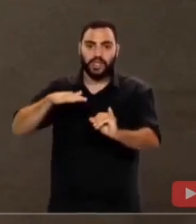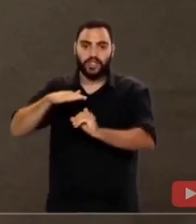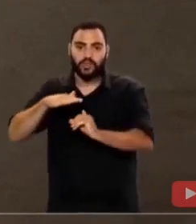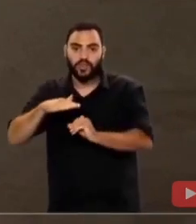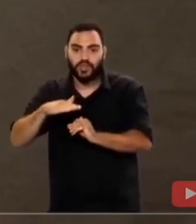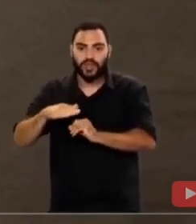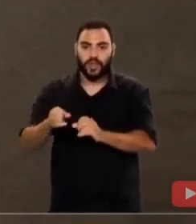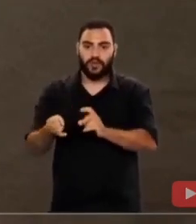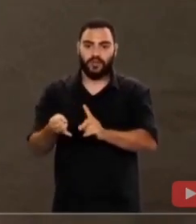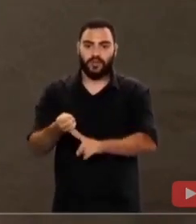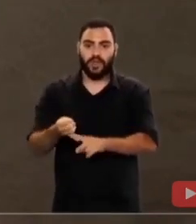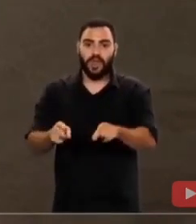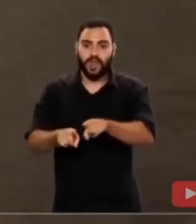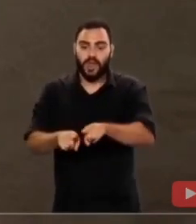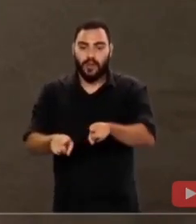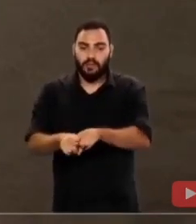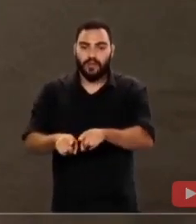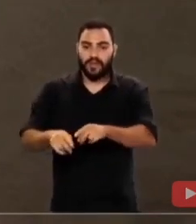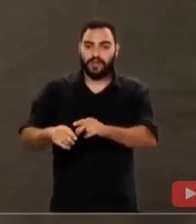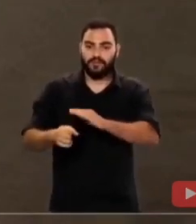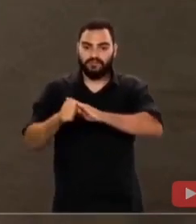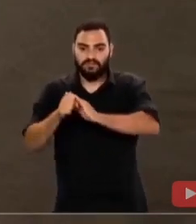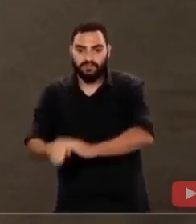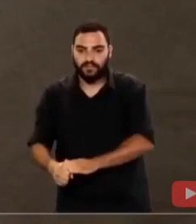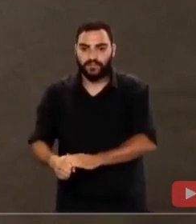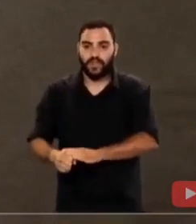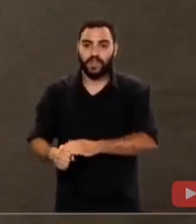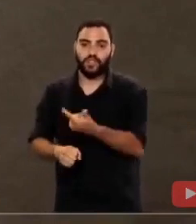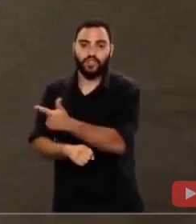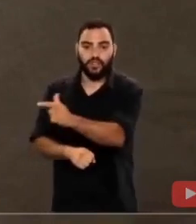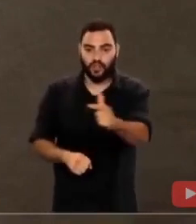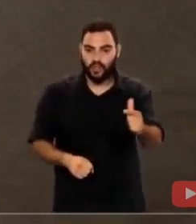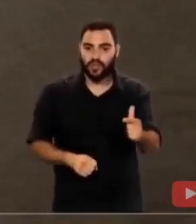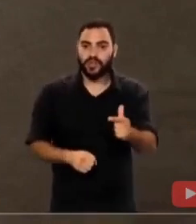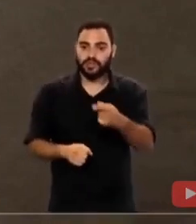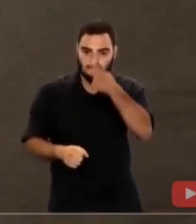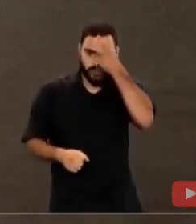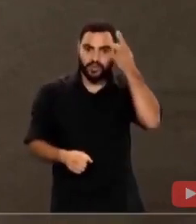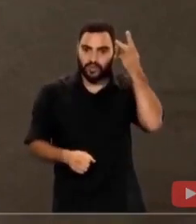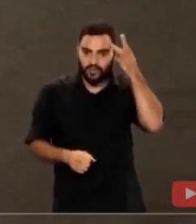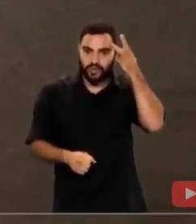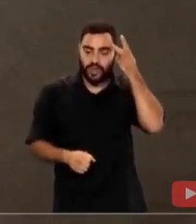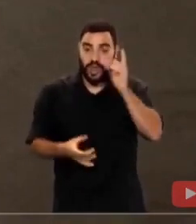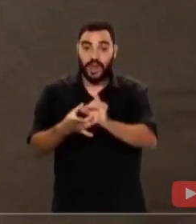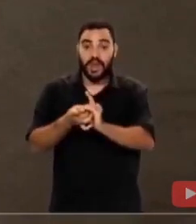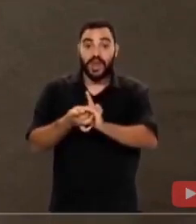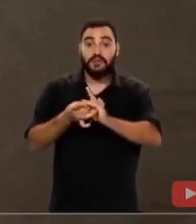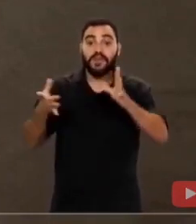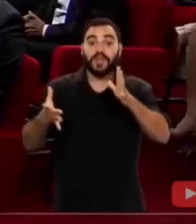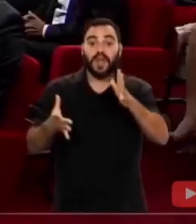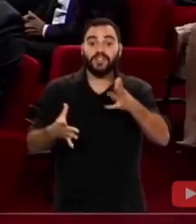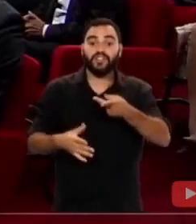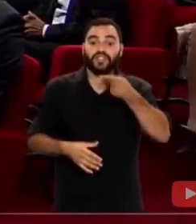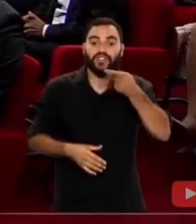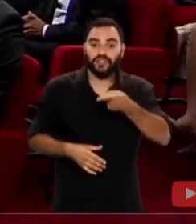de destruição da dignidade e da honra alheias. Liberdade de expressão